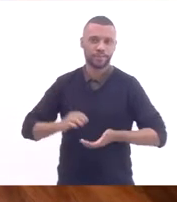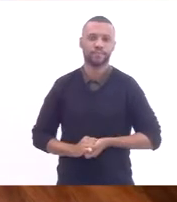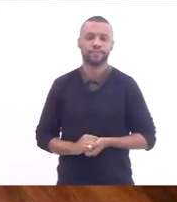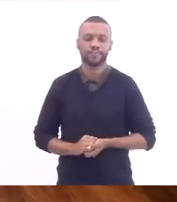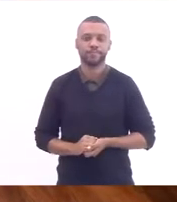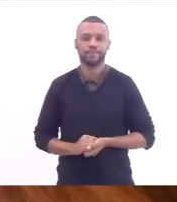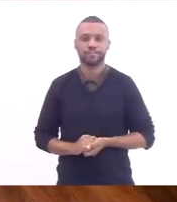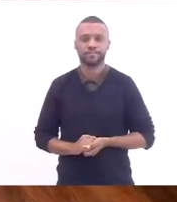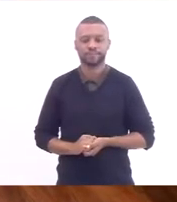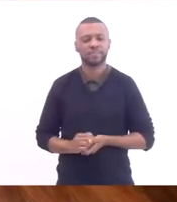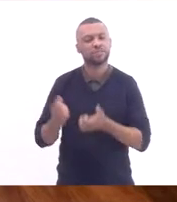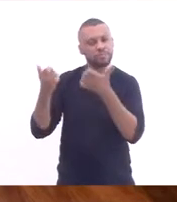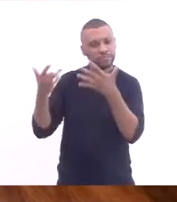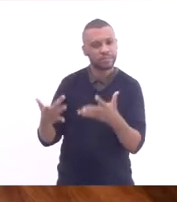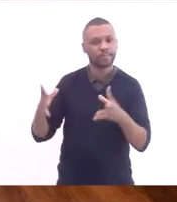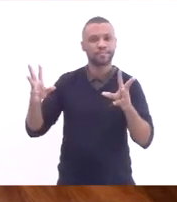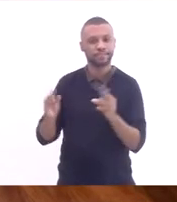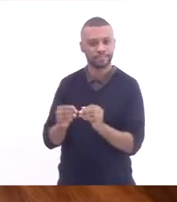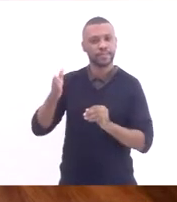Assim posto,